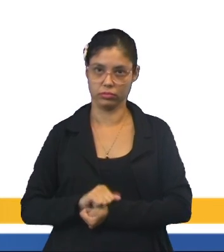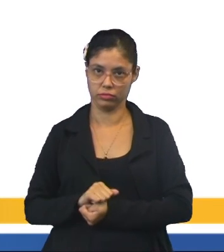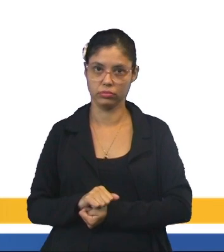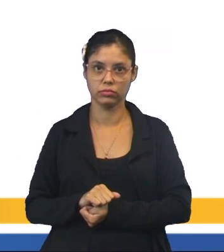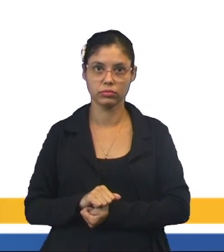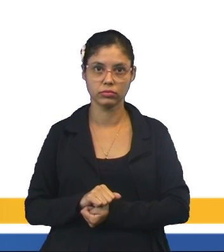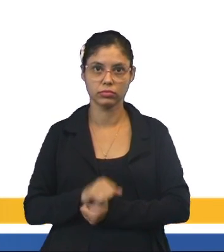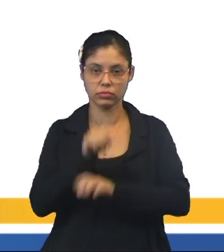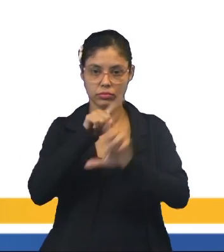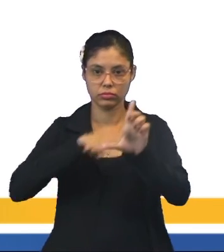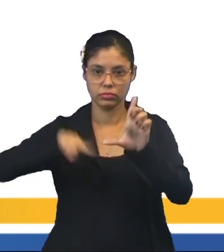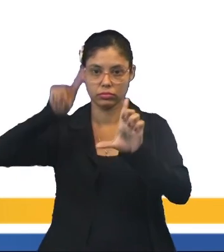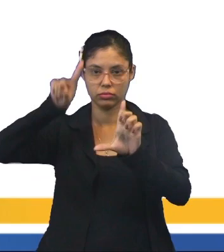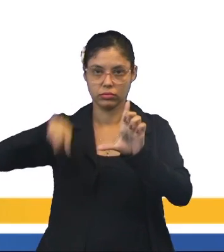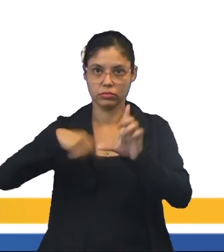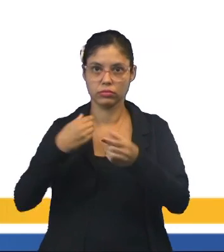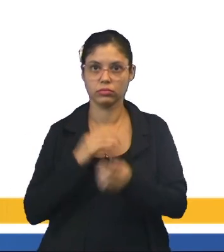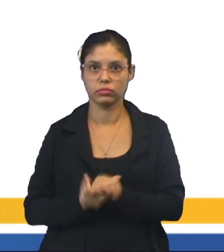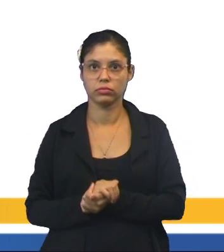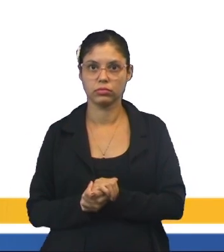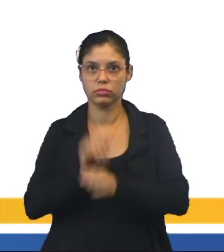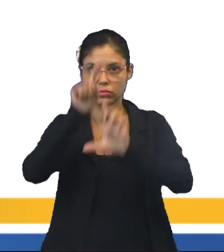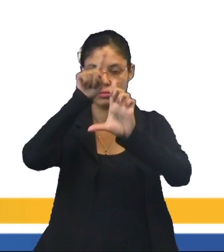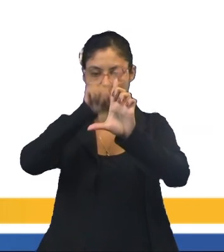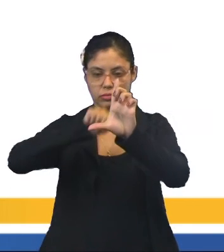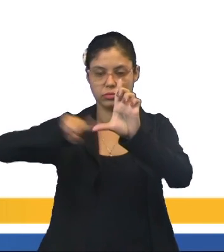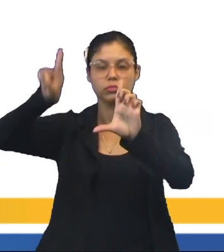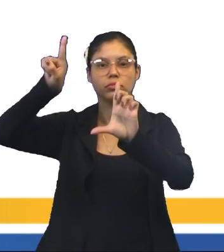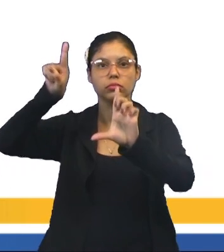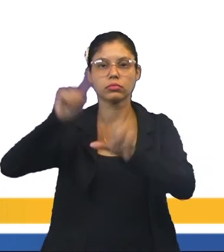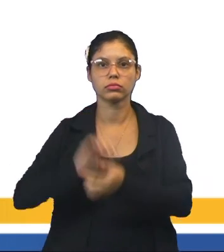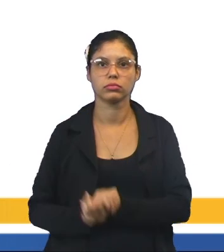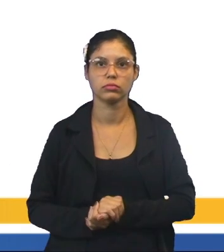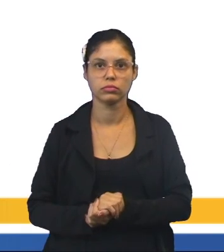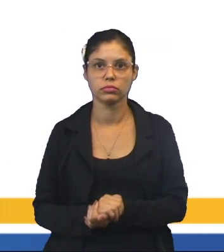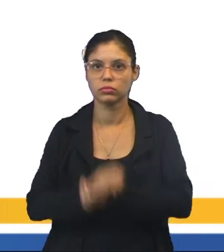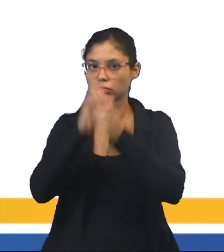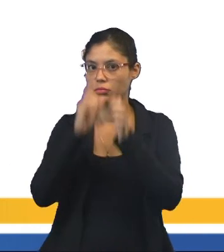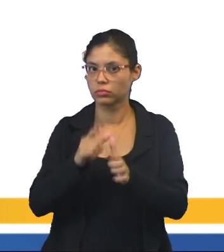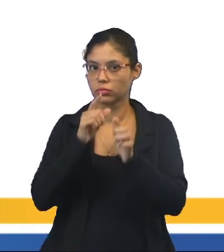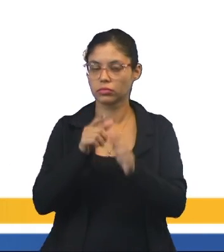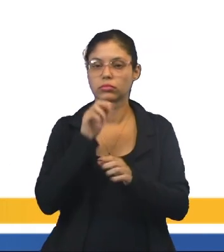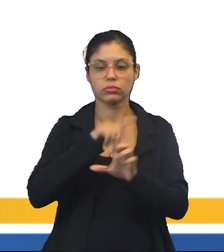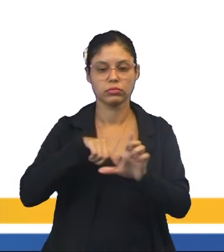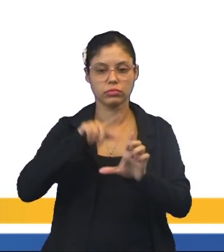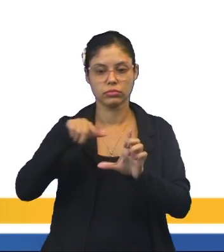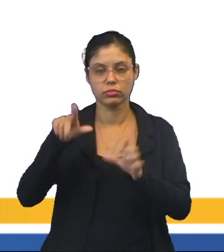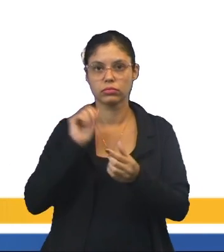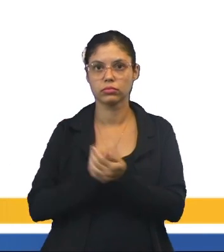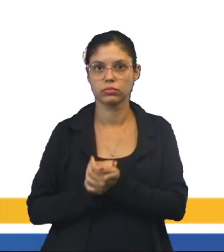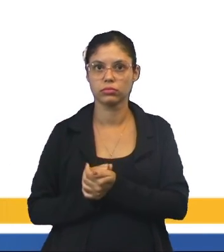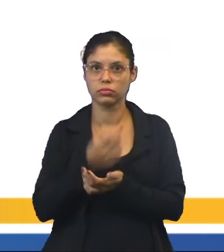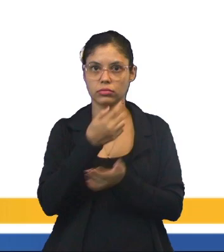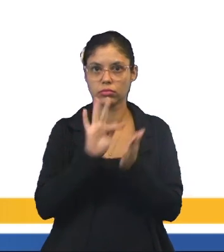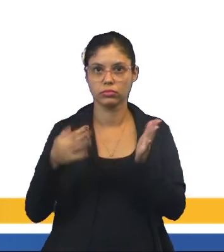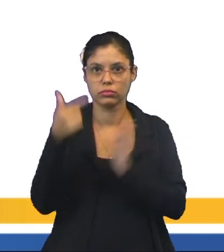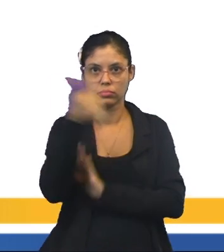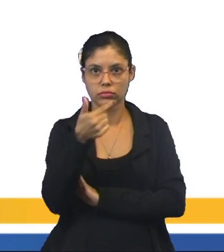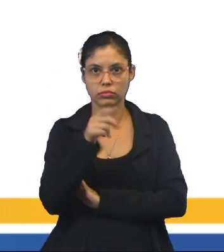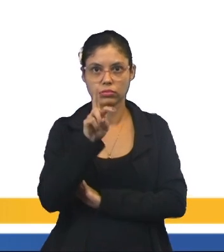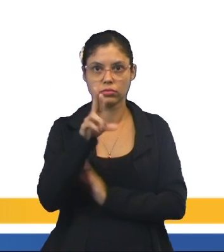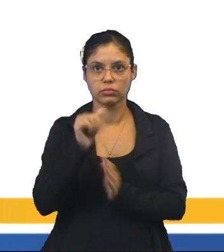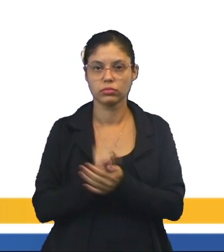um gráfico, tá? Com a concavidade voltada para cima, onde o meu gráfico aí, ó, é uma função do